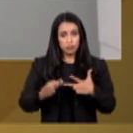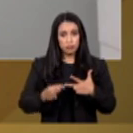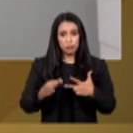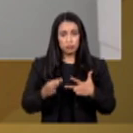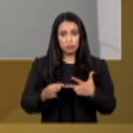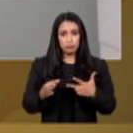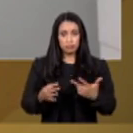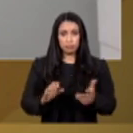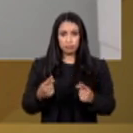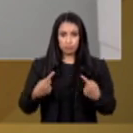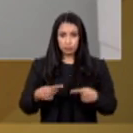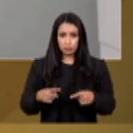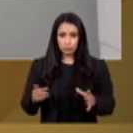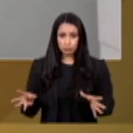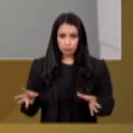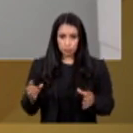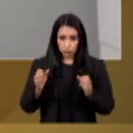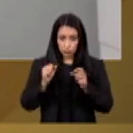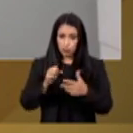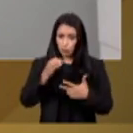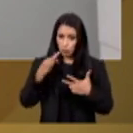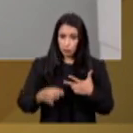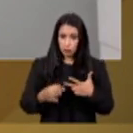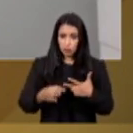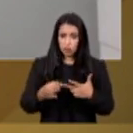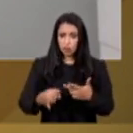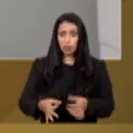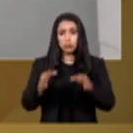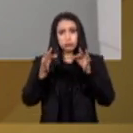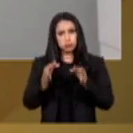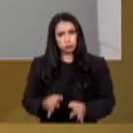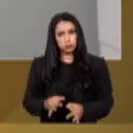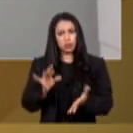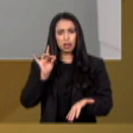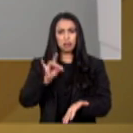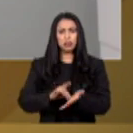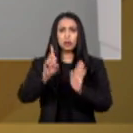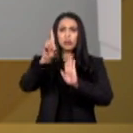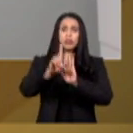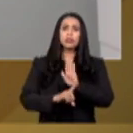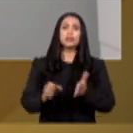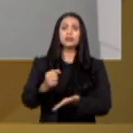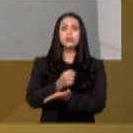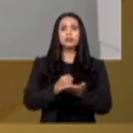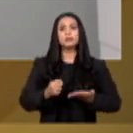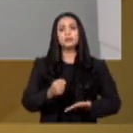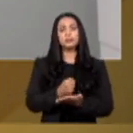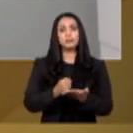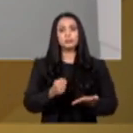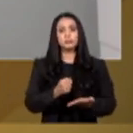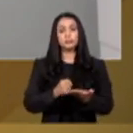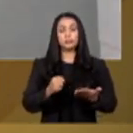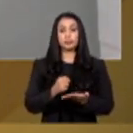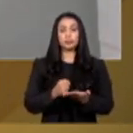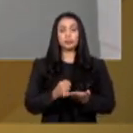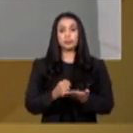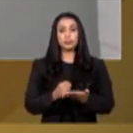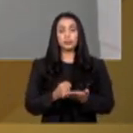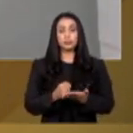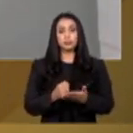a função atribuída ao poder iniciar de garantia dos direitos fundamentais mesmo sentimento e forma